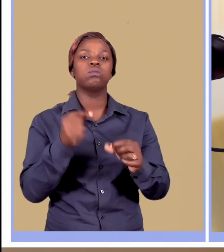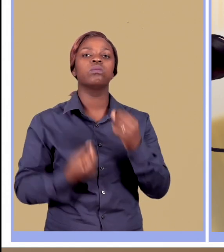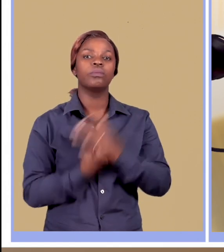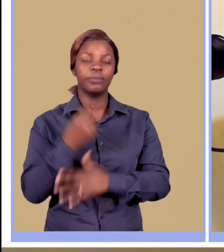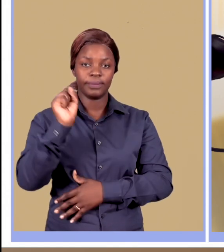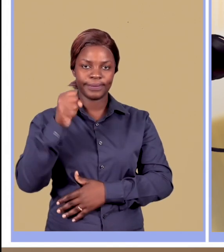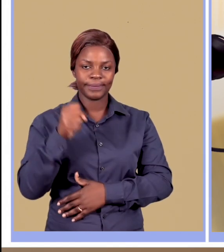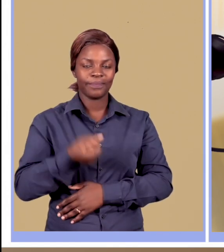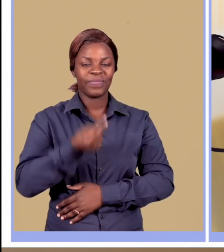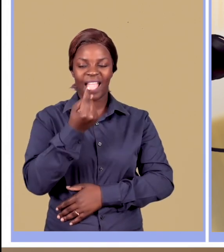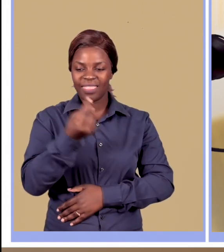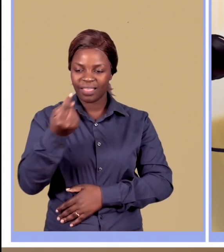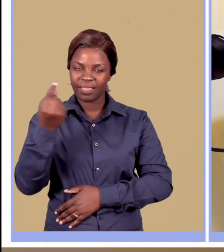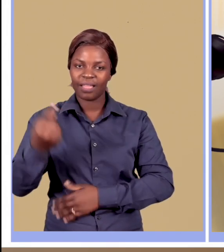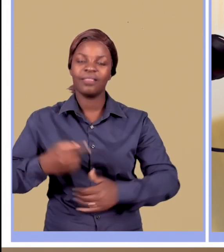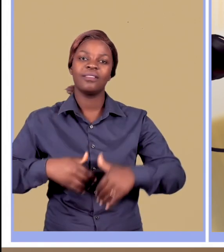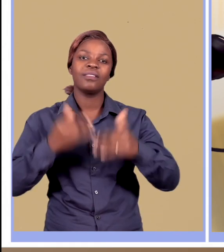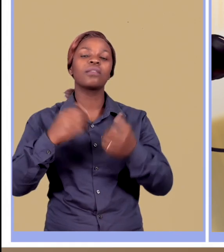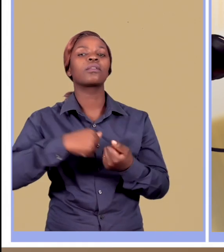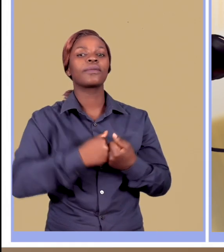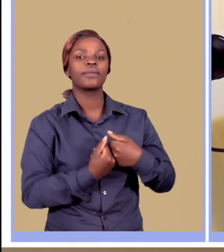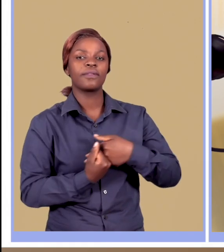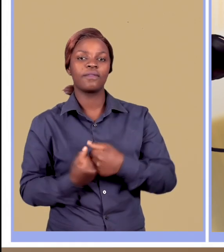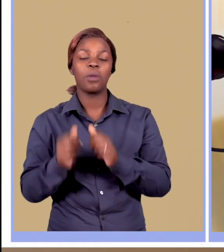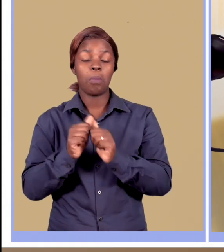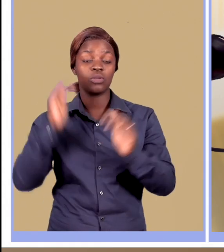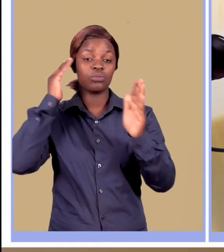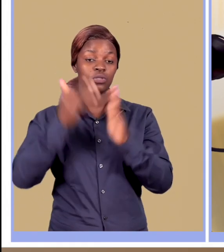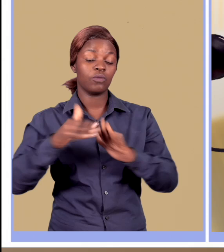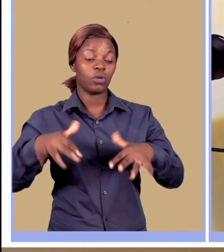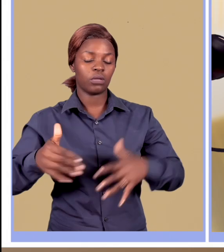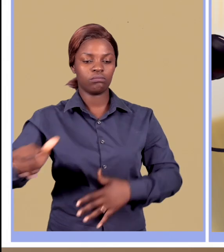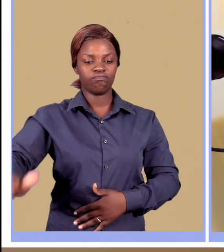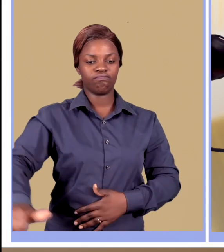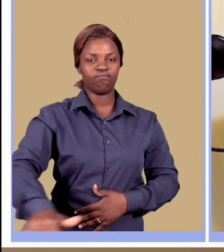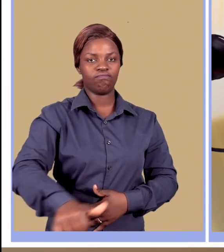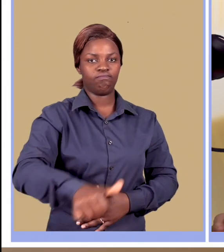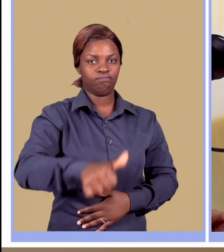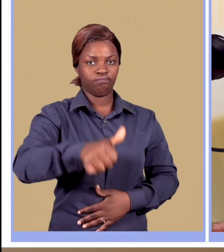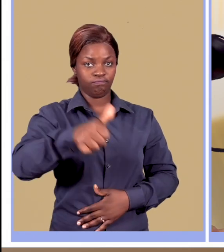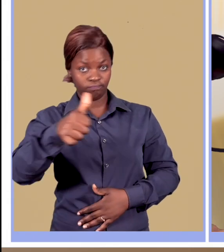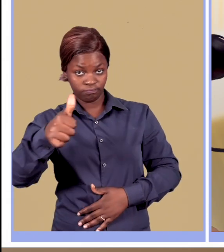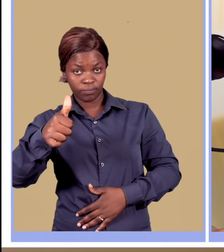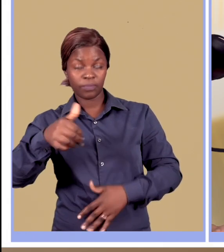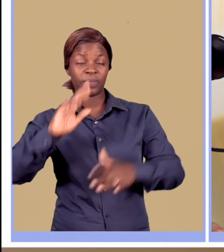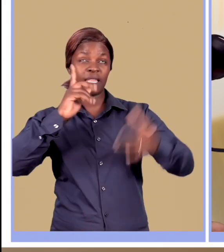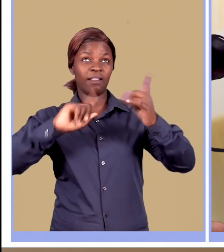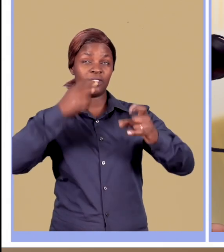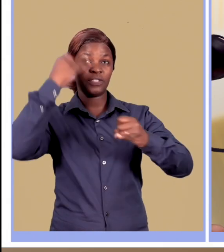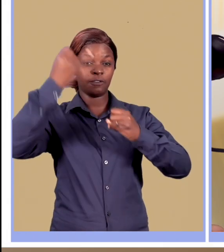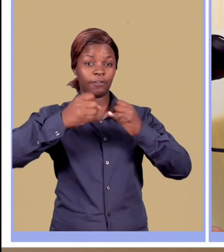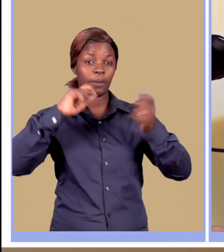que cada dia é um desafio que vamos melhorando a pouco e pouco. Eu penso que depois da implementação deste